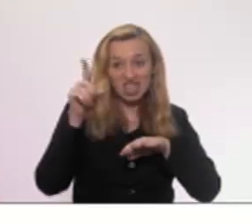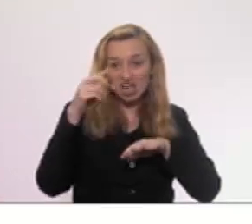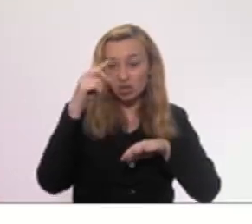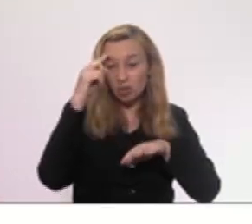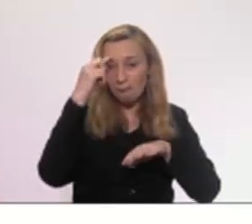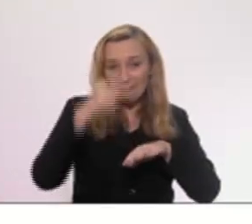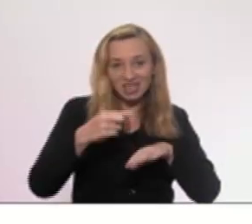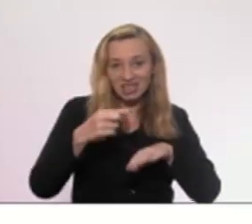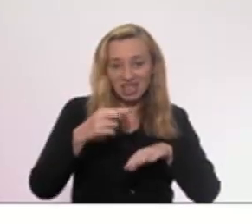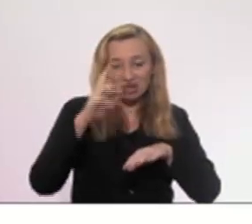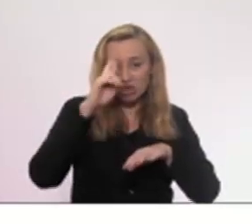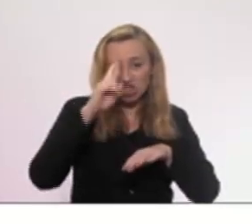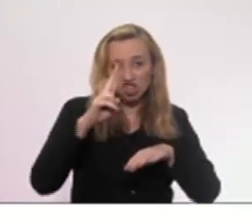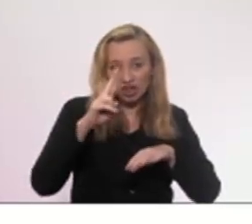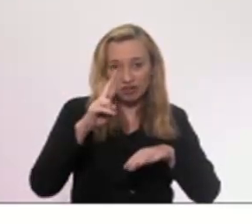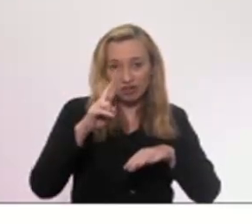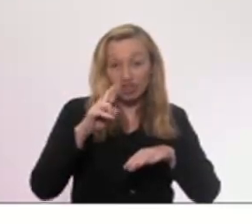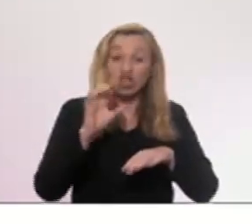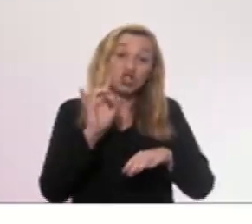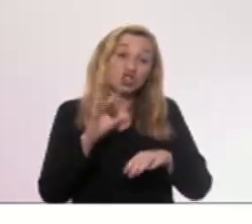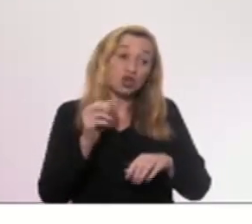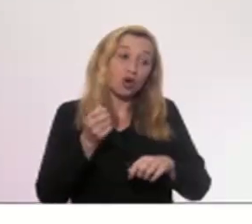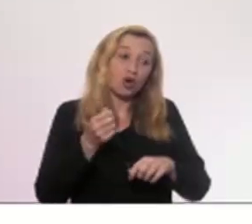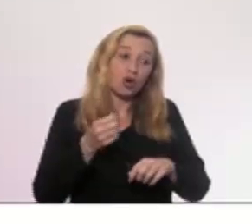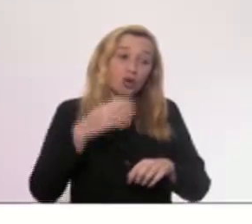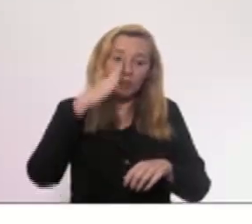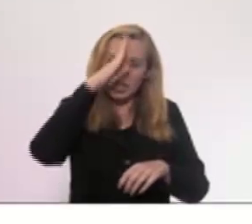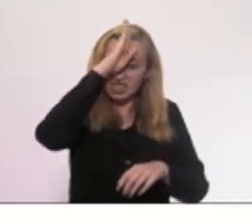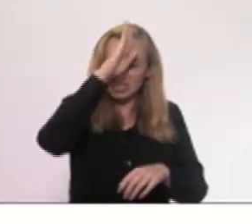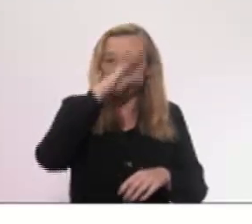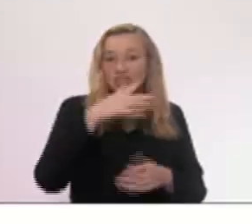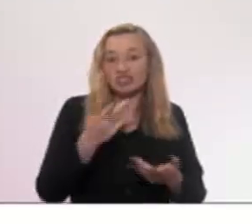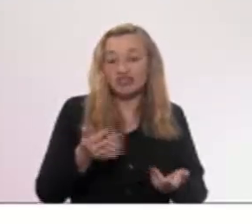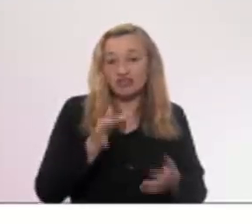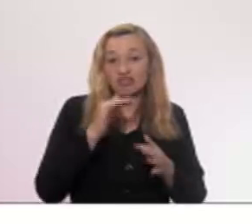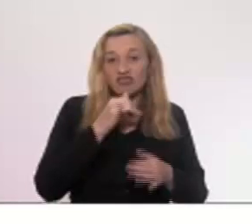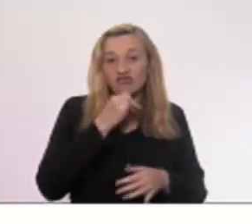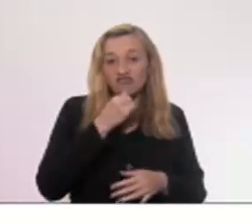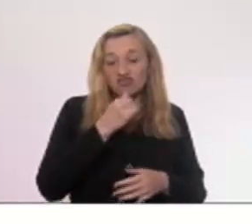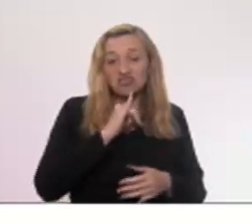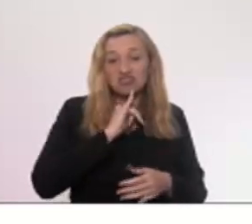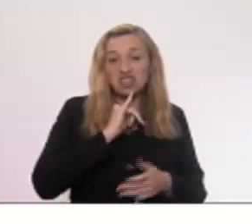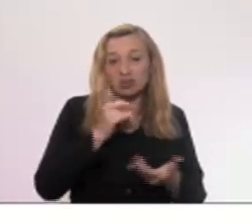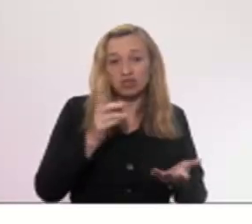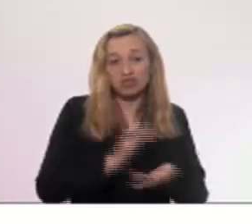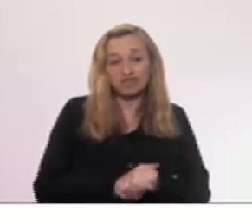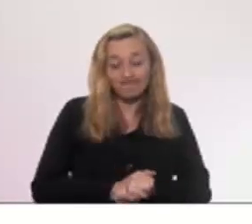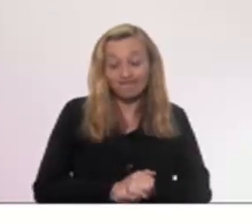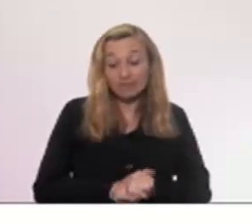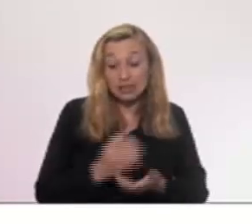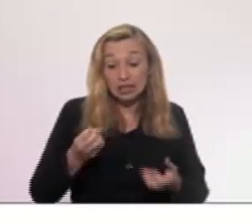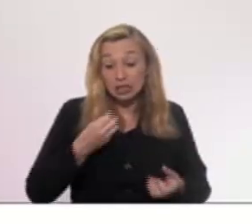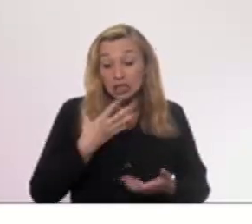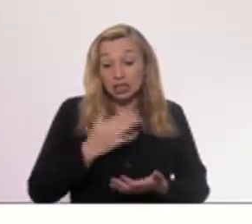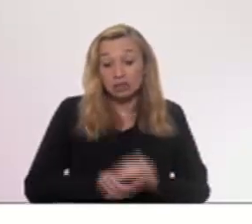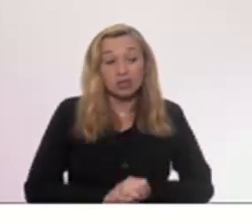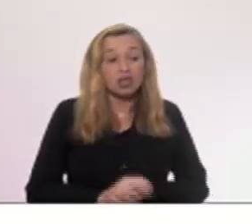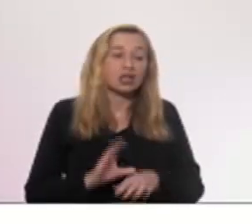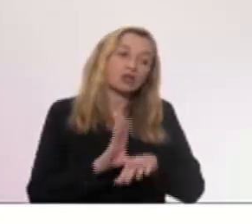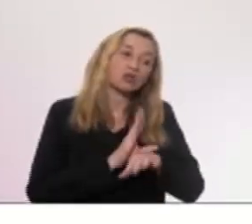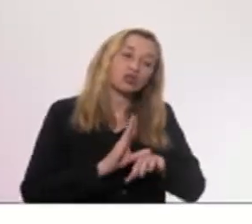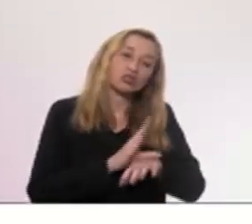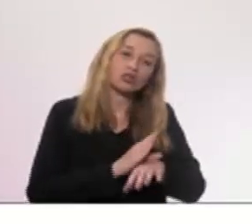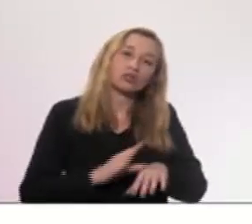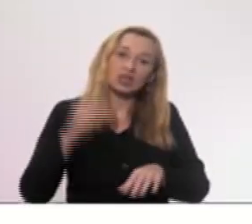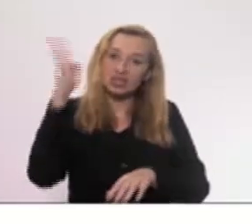do Brasil, é apenas o presidente, desgraçadamente é apenas o presidente, não deveria nem sê-lo. Pois bem, a Constituição brasileira